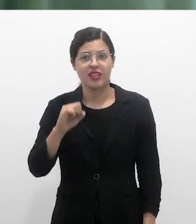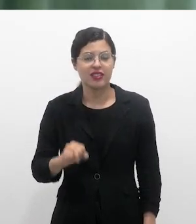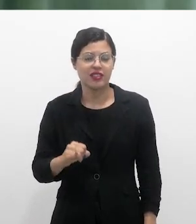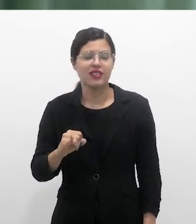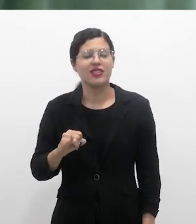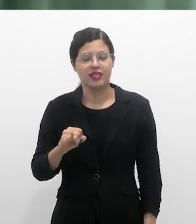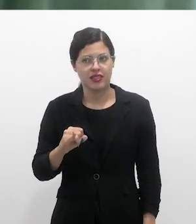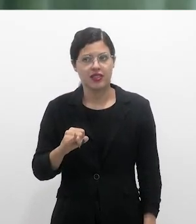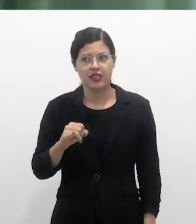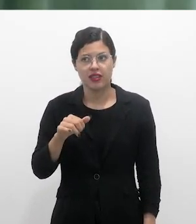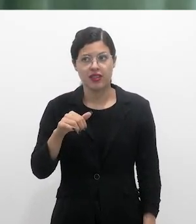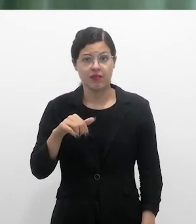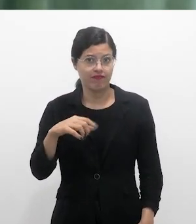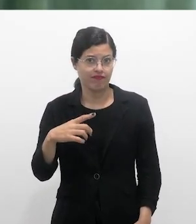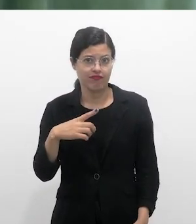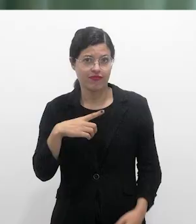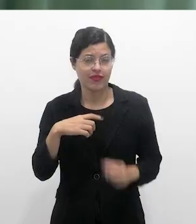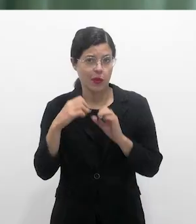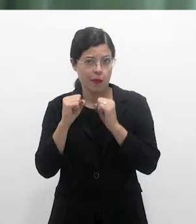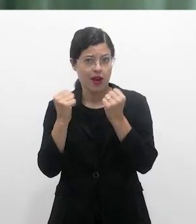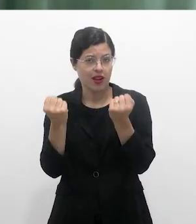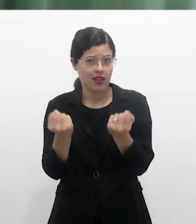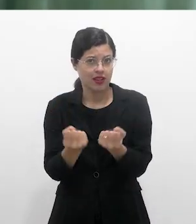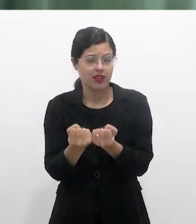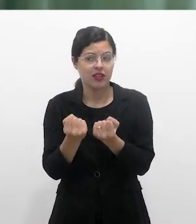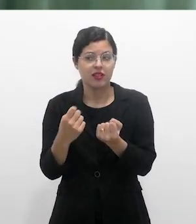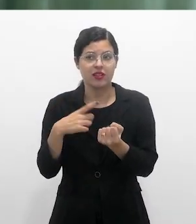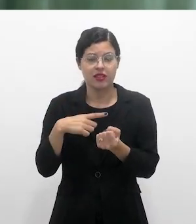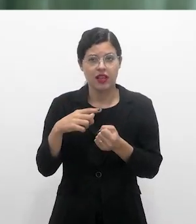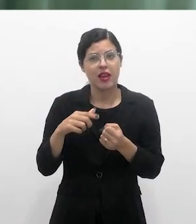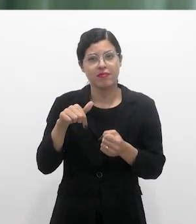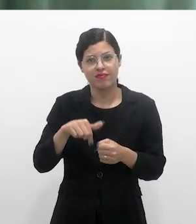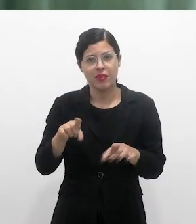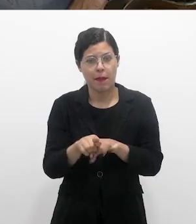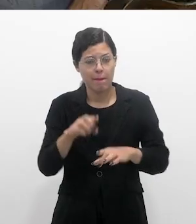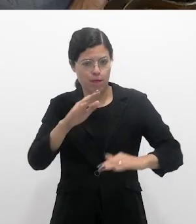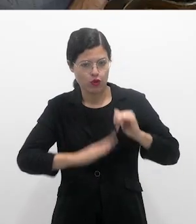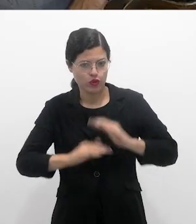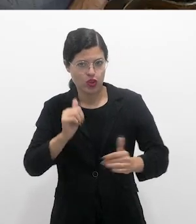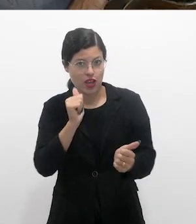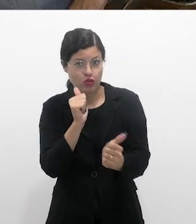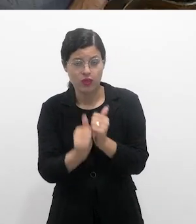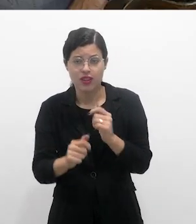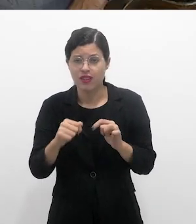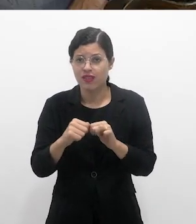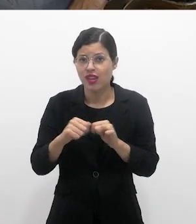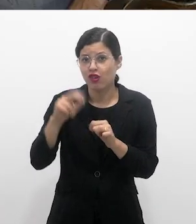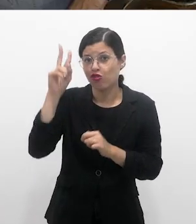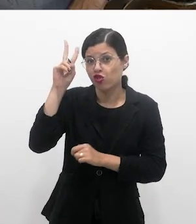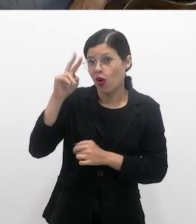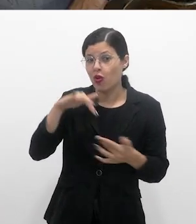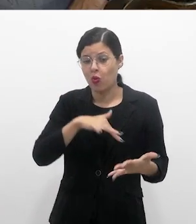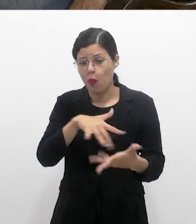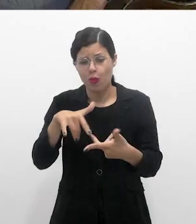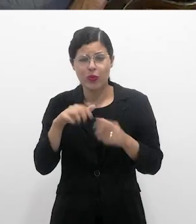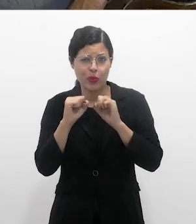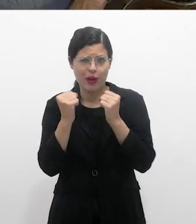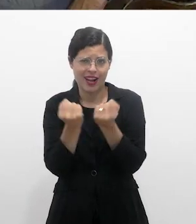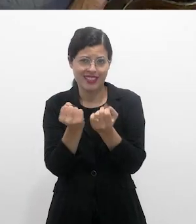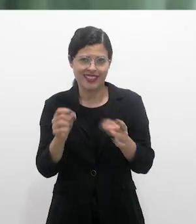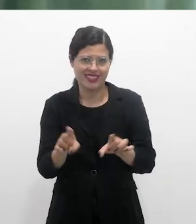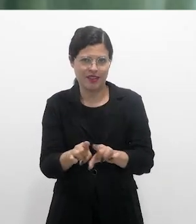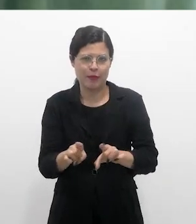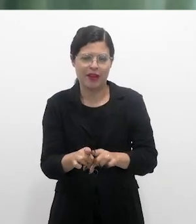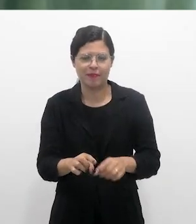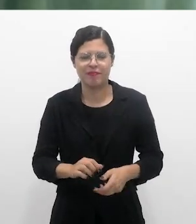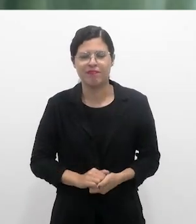isso, você tem ali jogadores que fizeram história no mundo e que fizeram história no Maracanã também. Então,